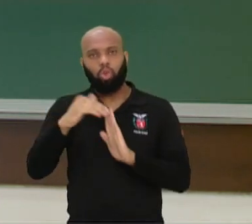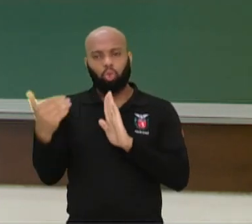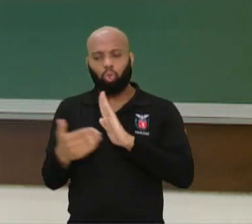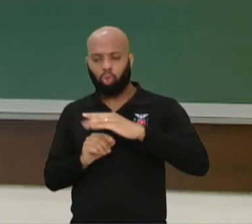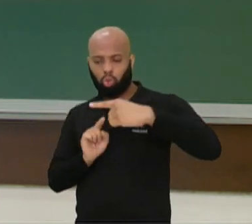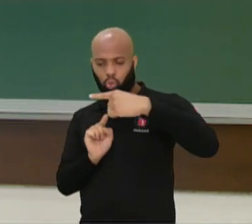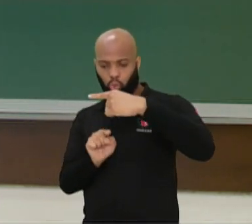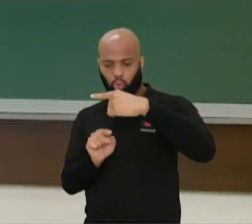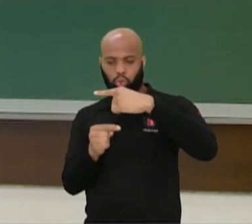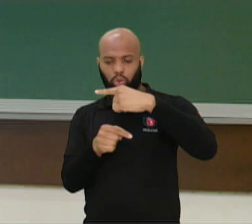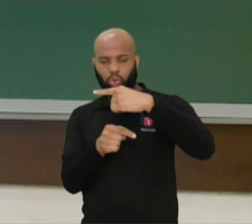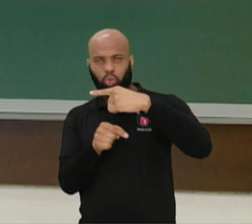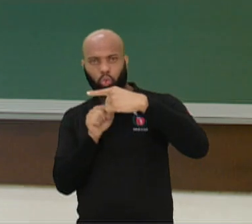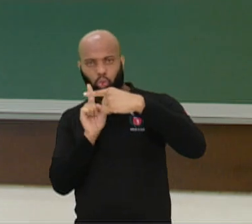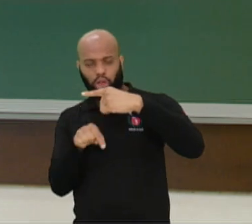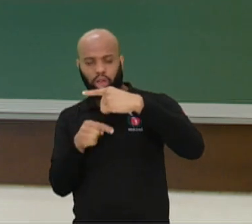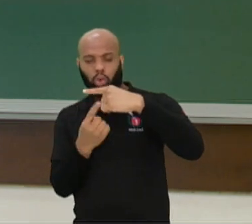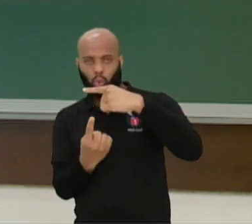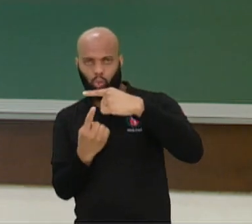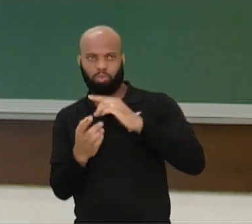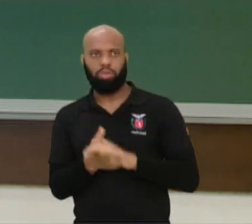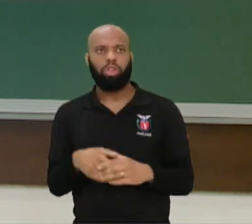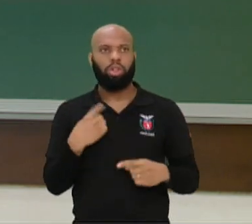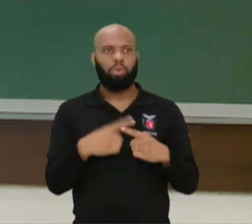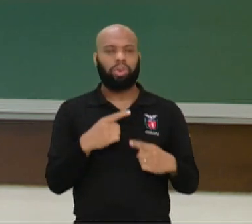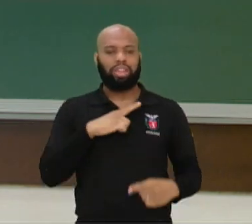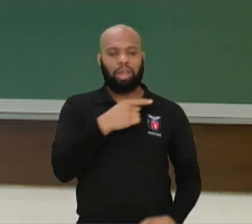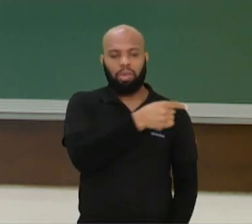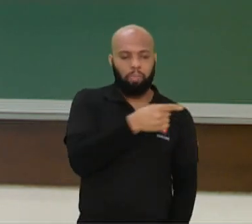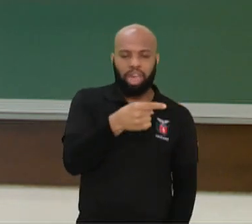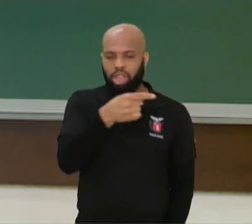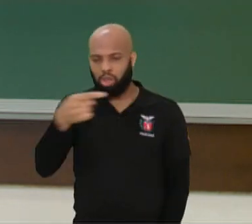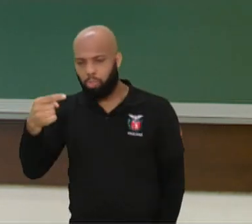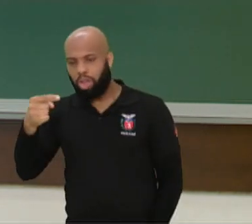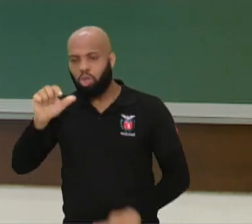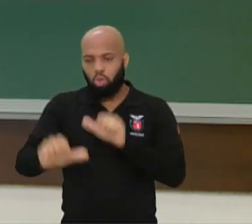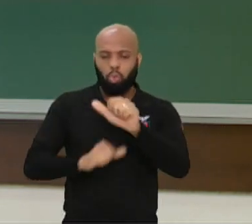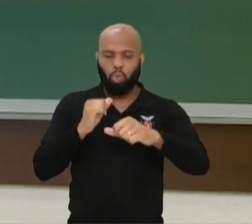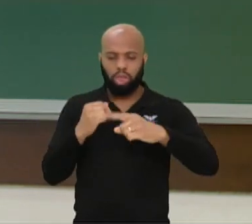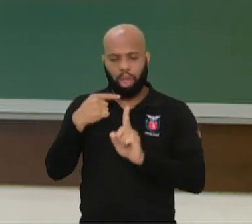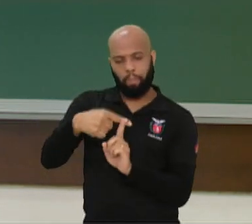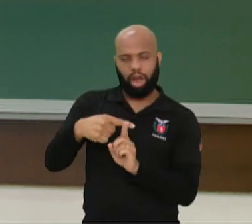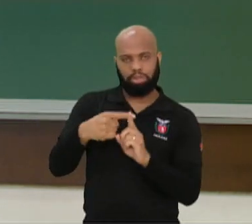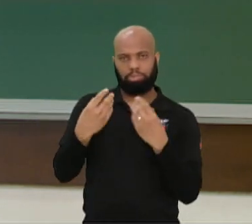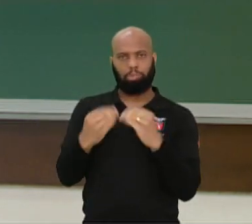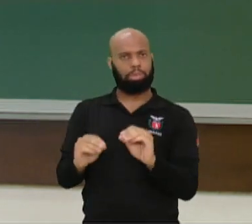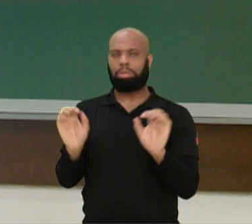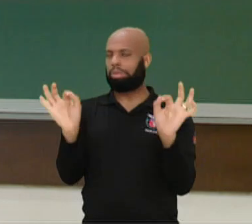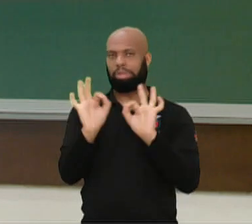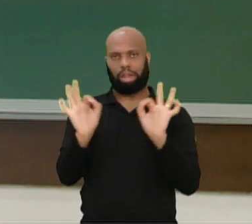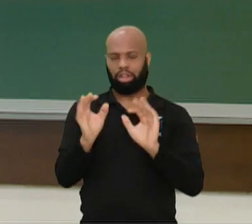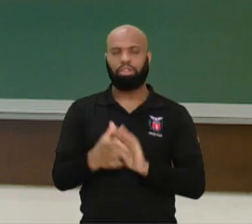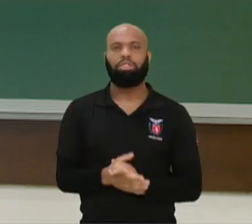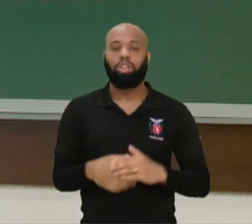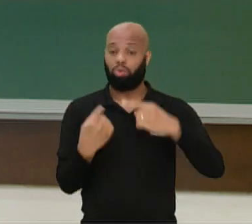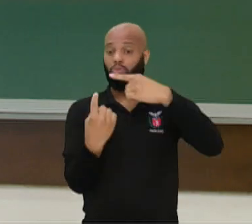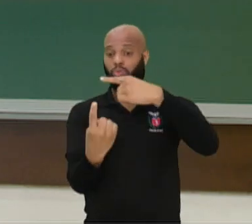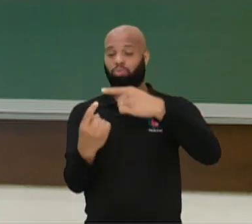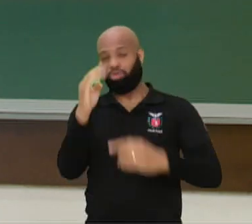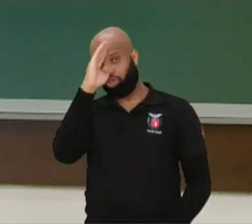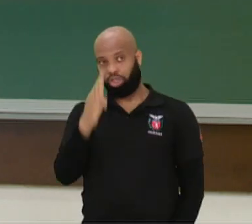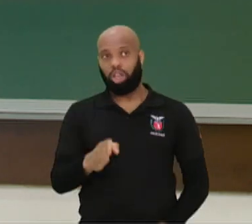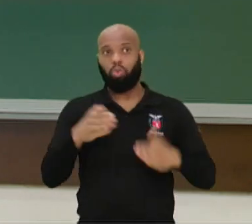dividido por 1, menos 1, né? Menos 1 vezes menos 1 é 1. Então, o meu número complexo,